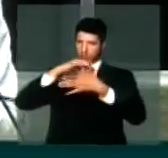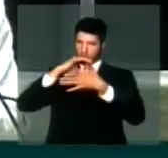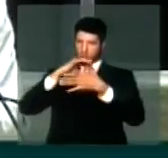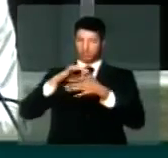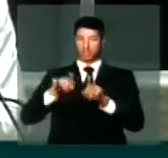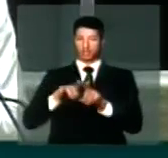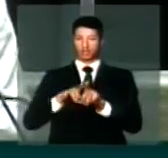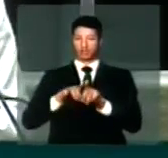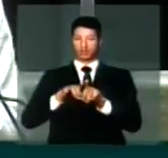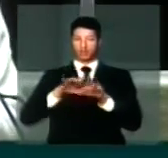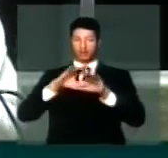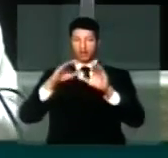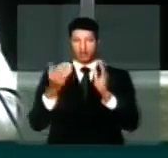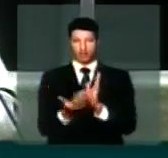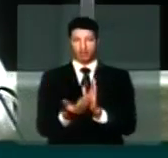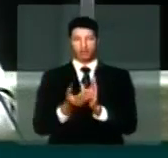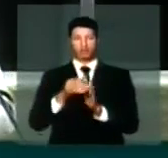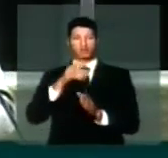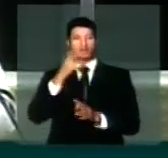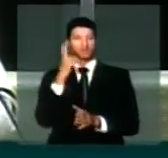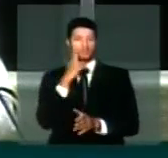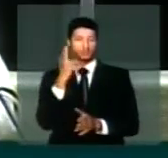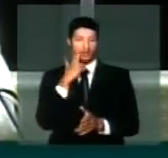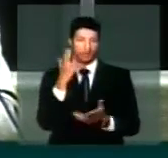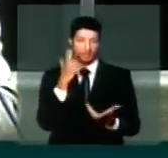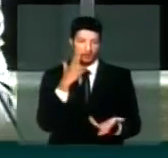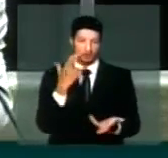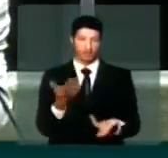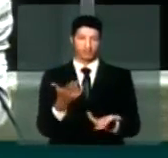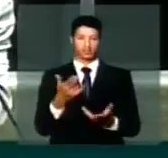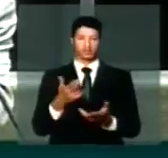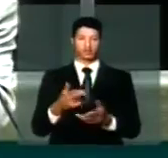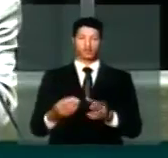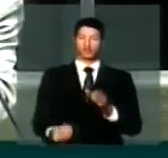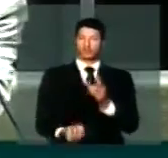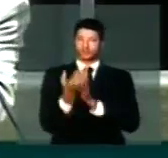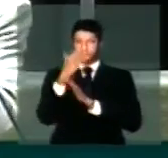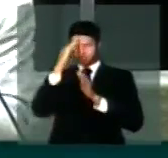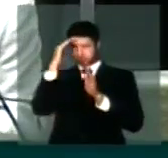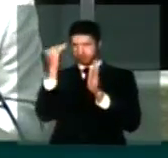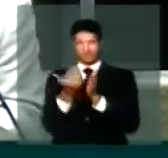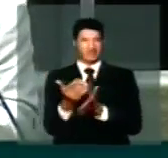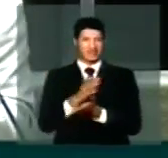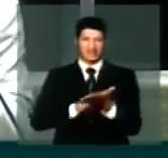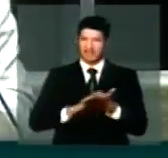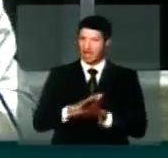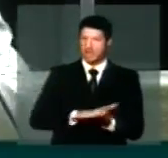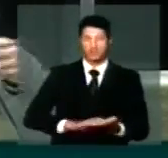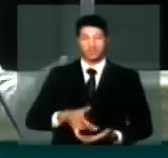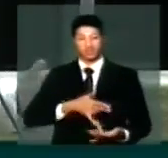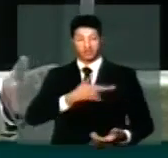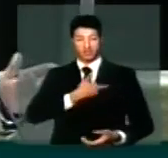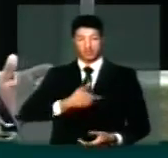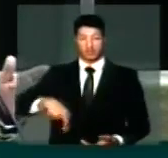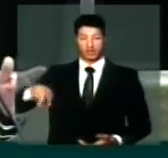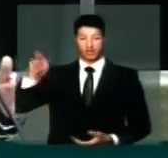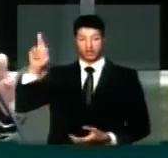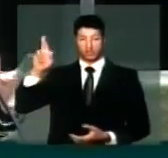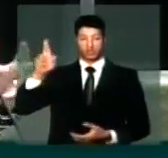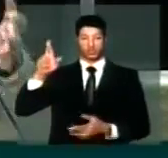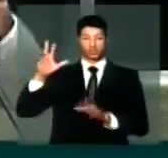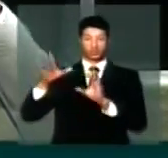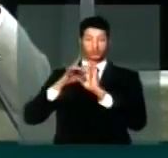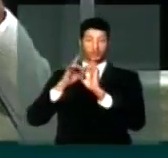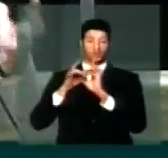da bola, da bala, da cerveja, do fundamentalismo nada religioso, porque ele nada